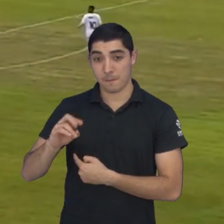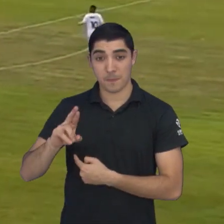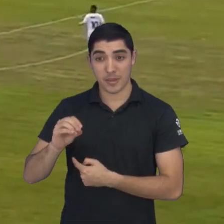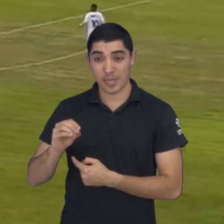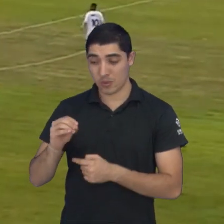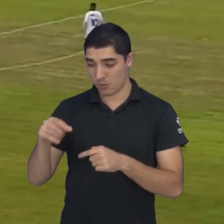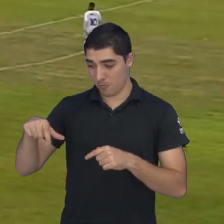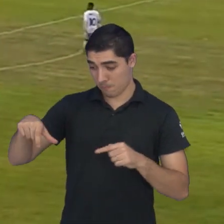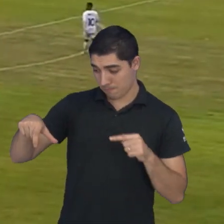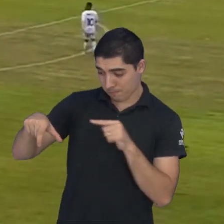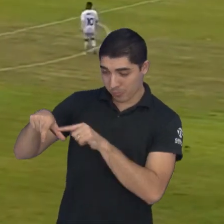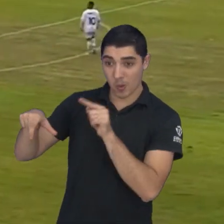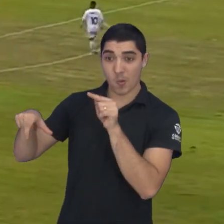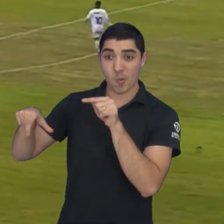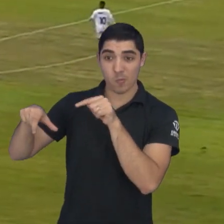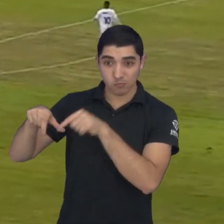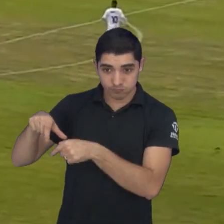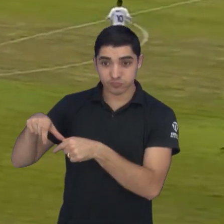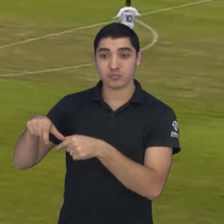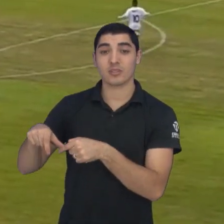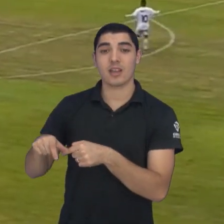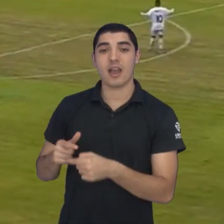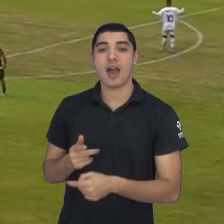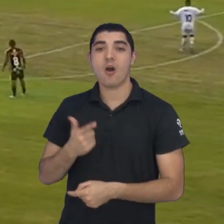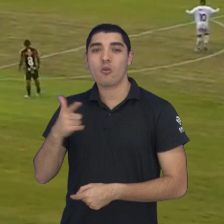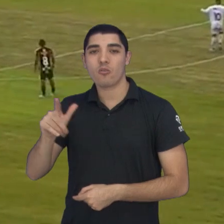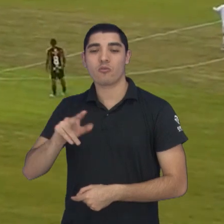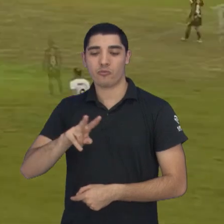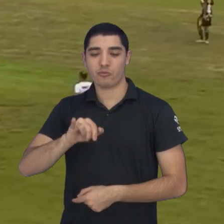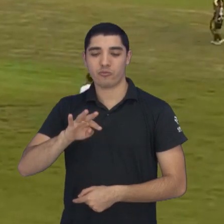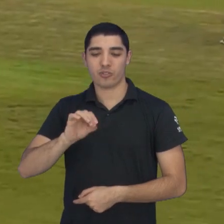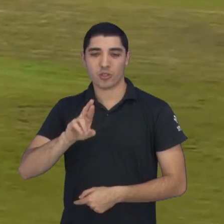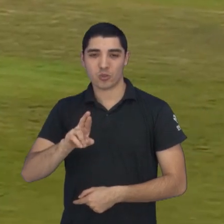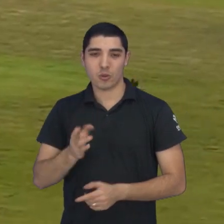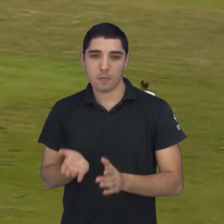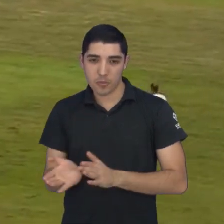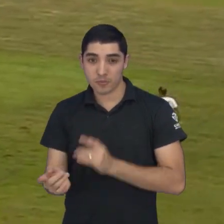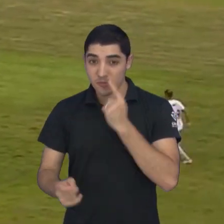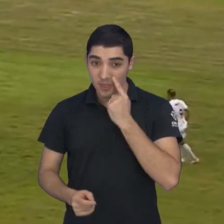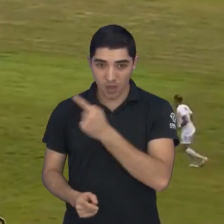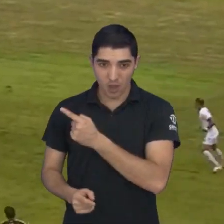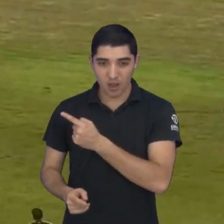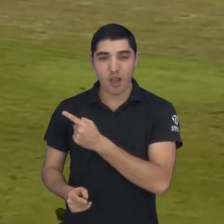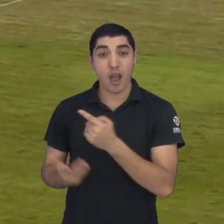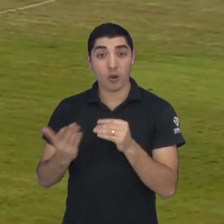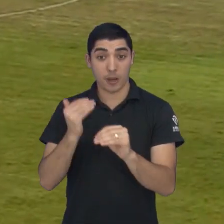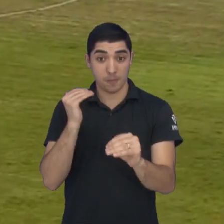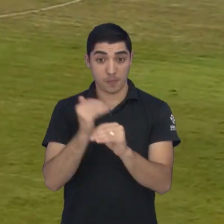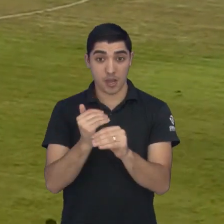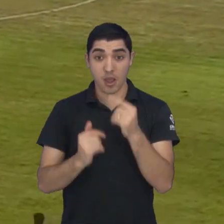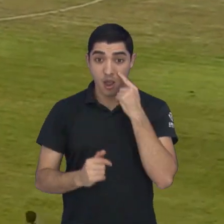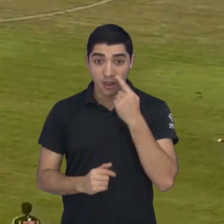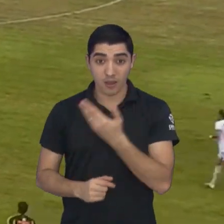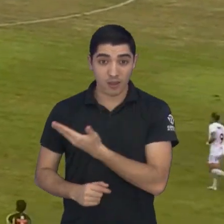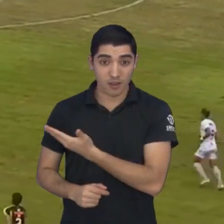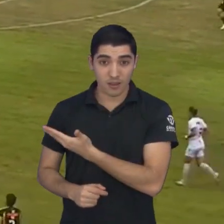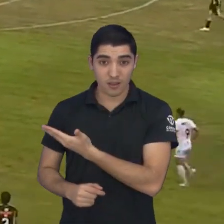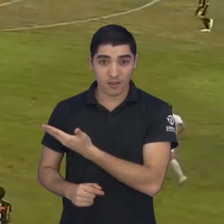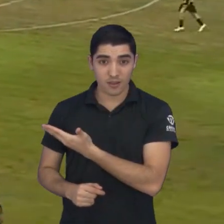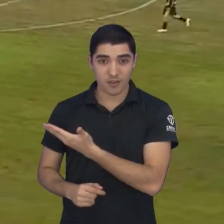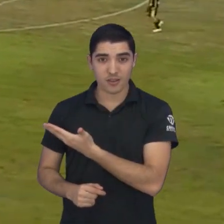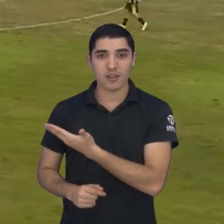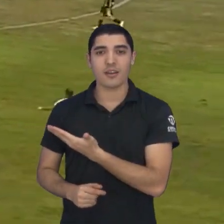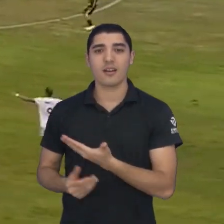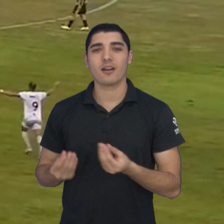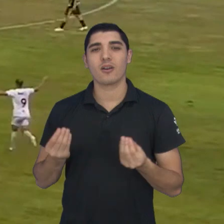trave dividiu com o goleiro E aí o Vitor Felipe acabou tocando pro gol agora olha o empate da União barbarense o goleirão Marcos Vinícius foi tocar a